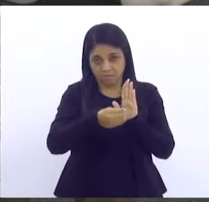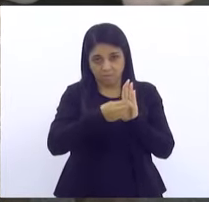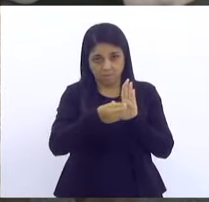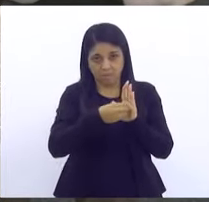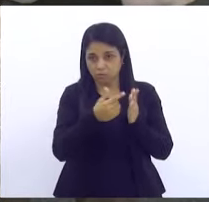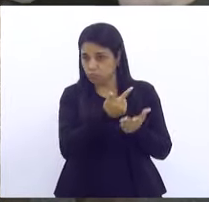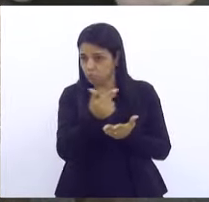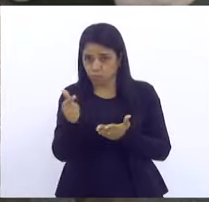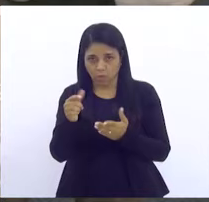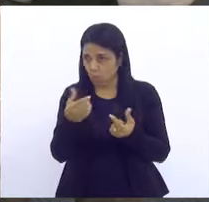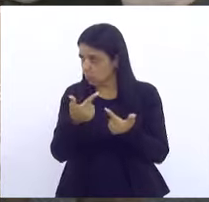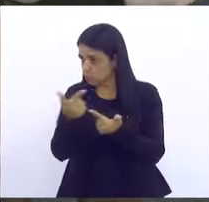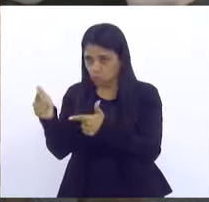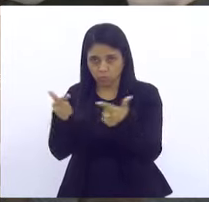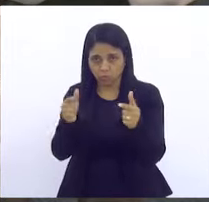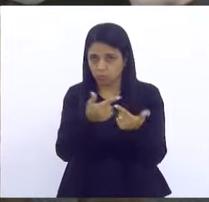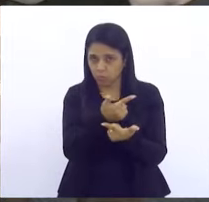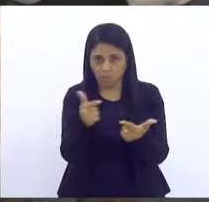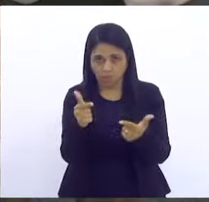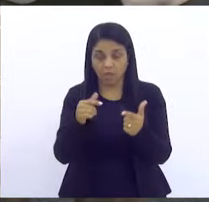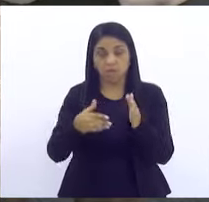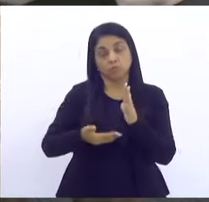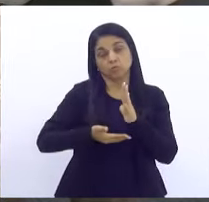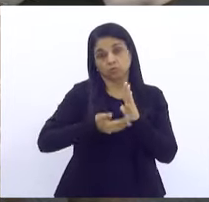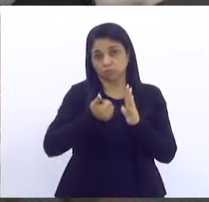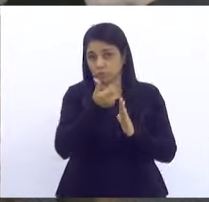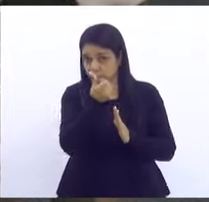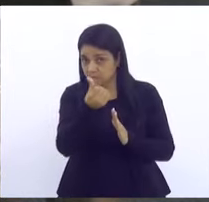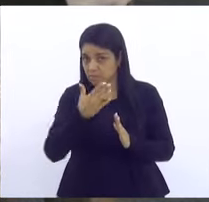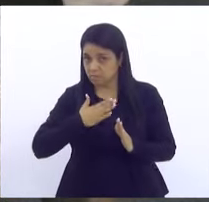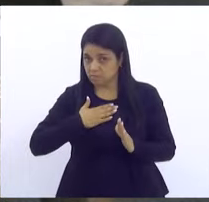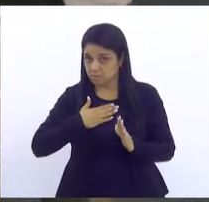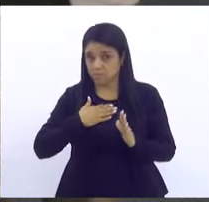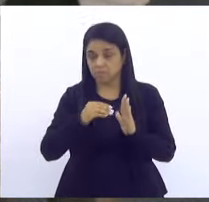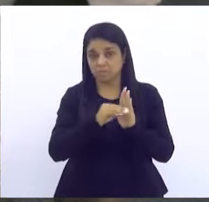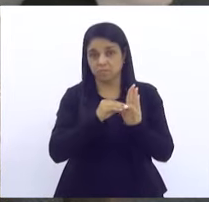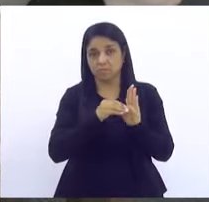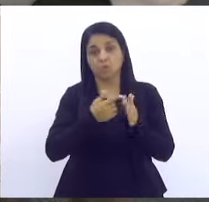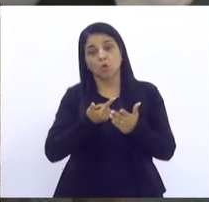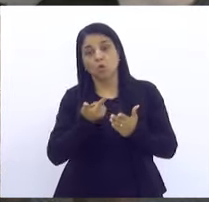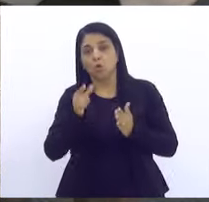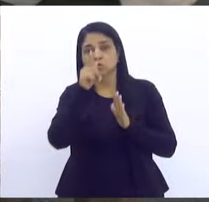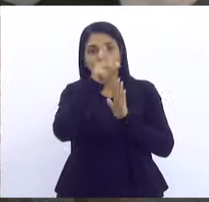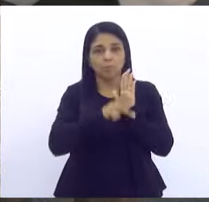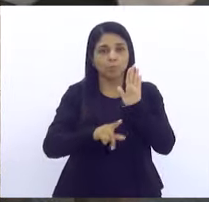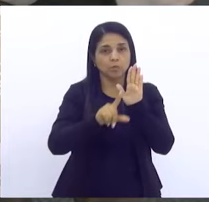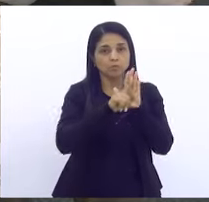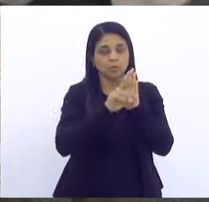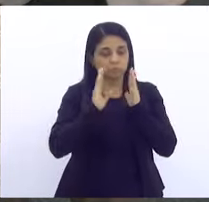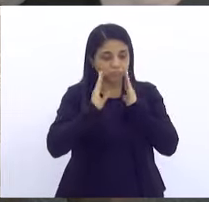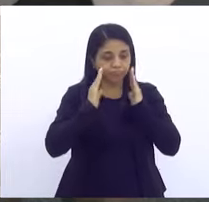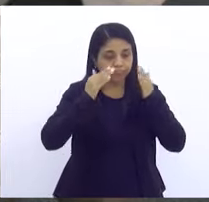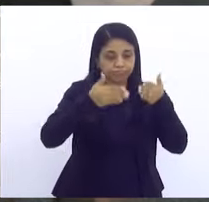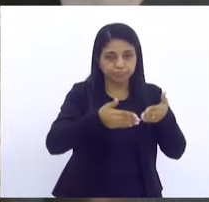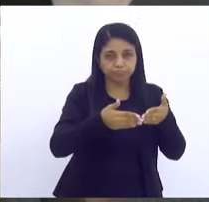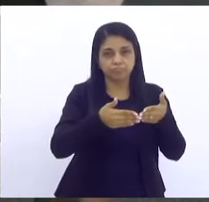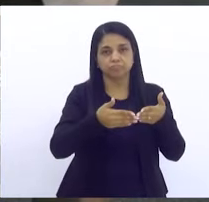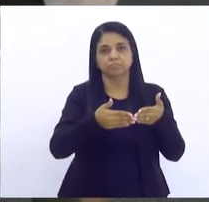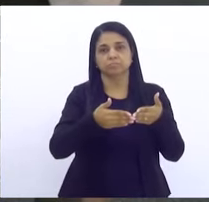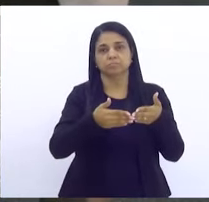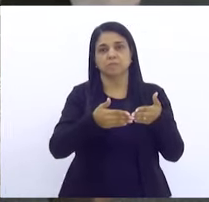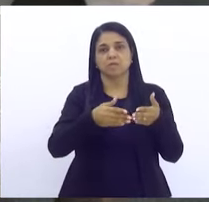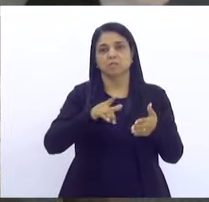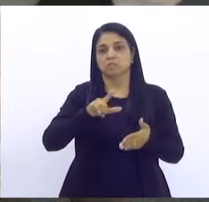tem de nenhum outro deputado, a gente retira e faz um outro projeto só destinado às outras